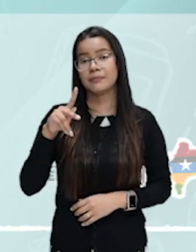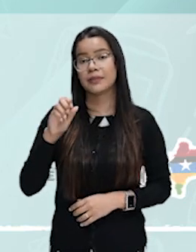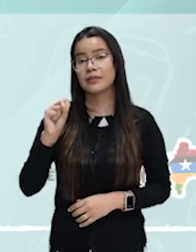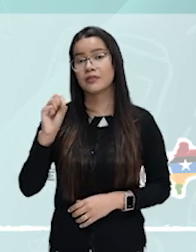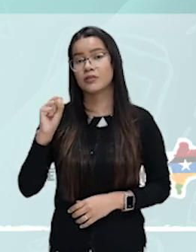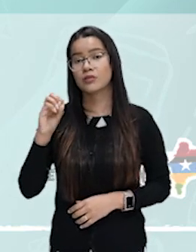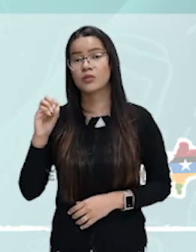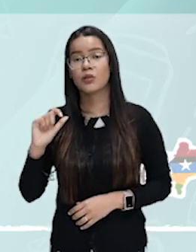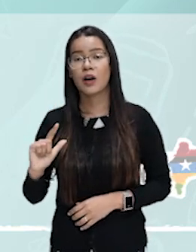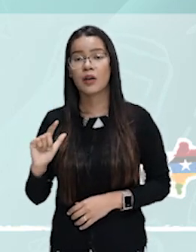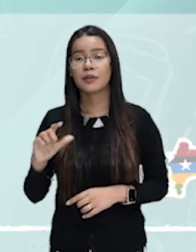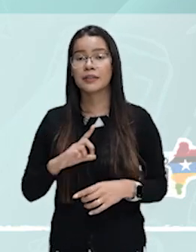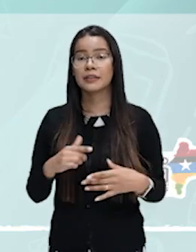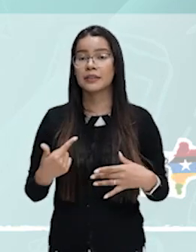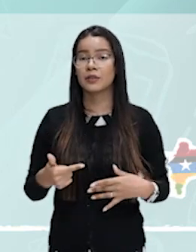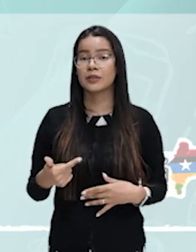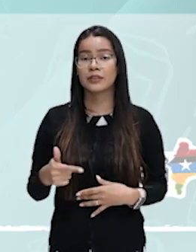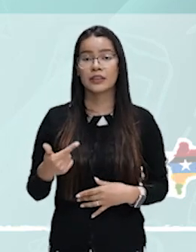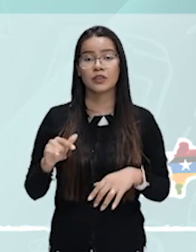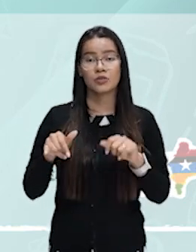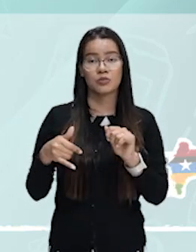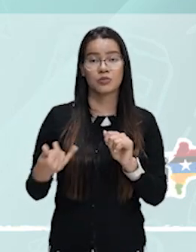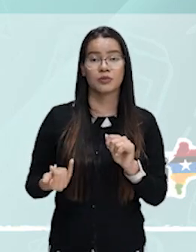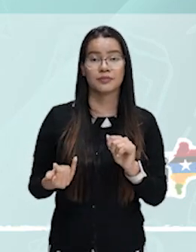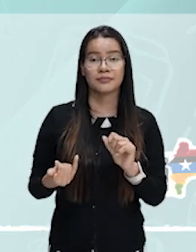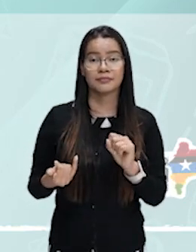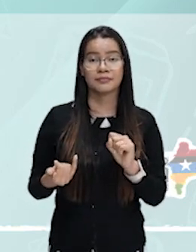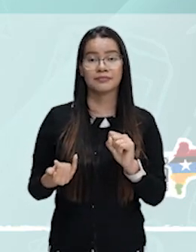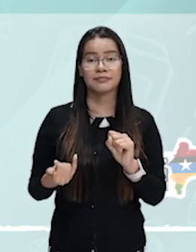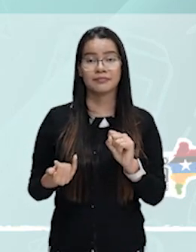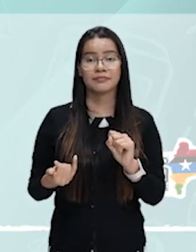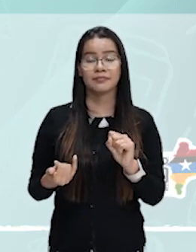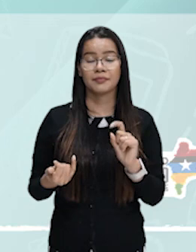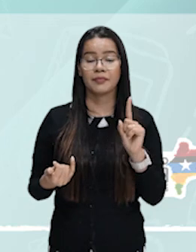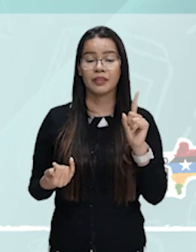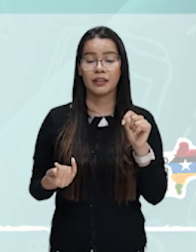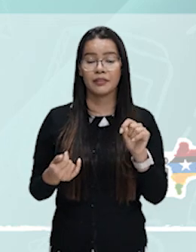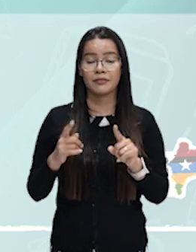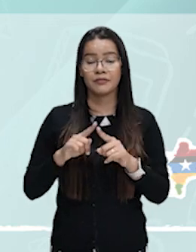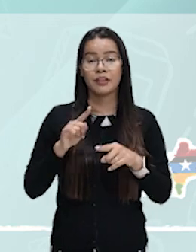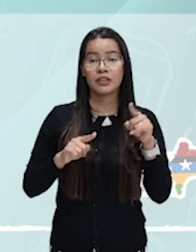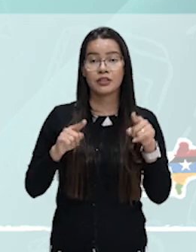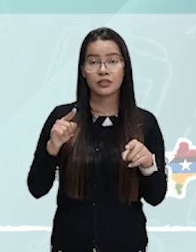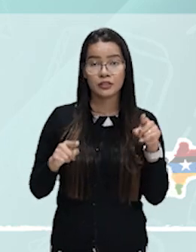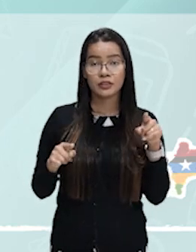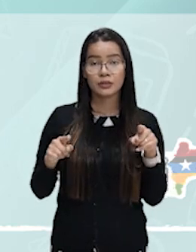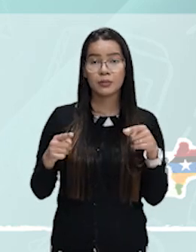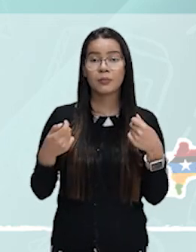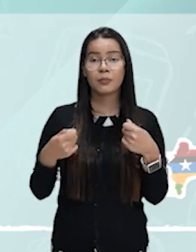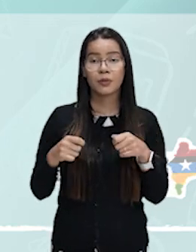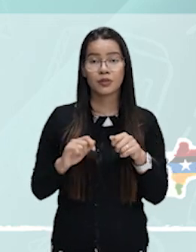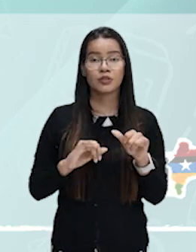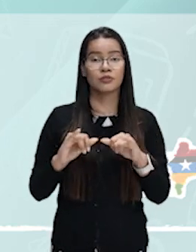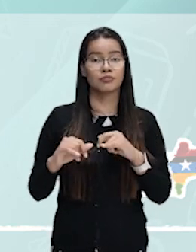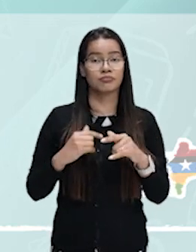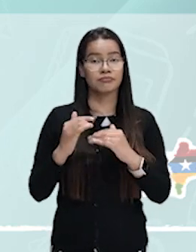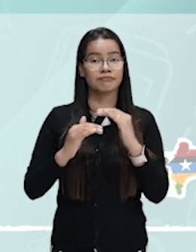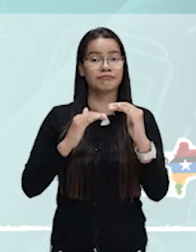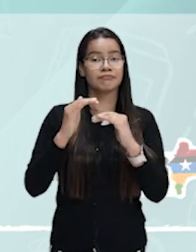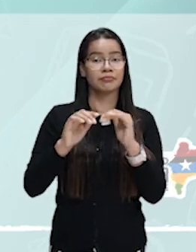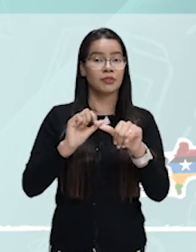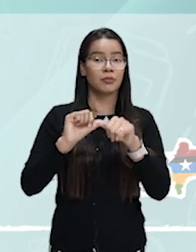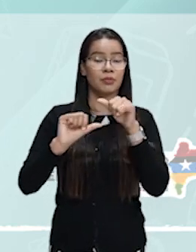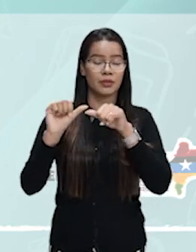ele não tem sujeito, ok? Ele é flexionado, ele sofre uma mudança